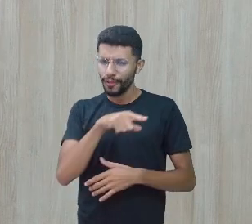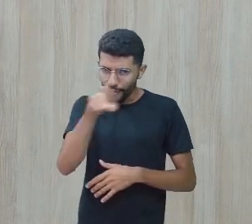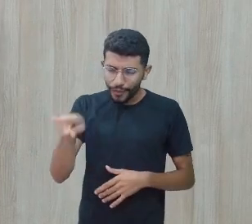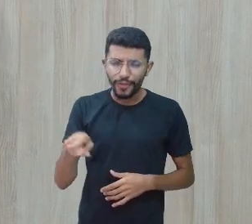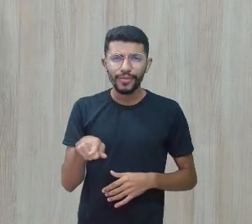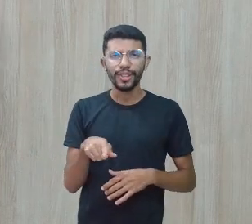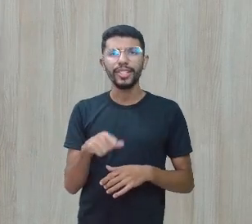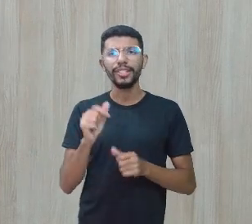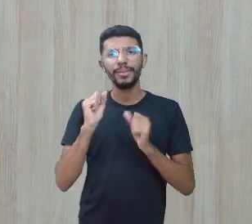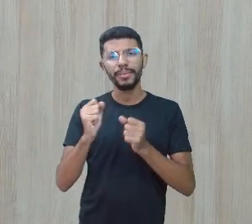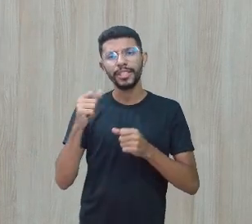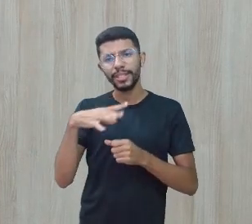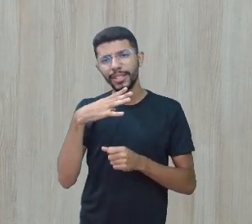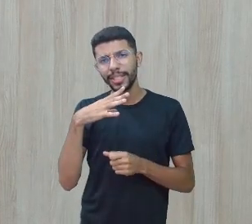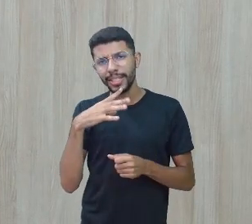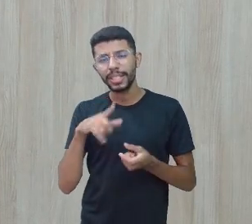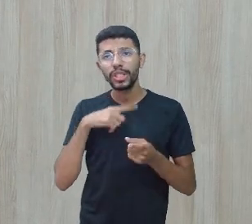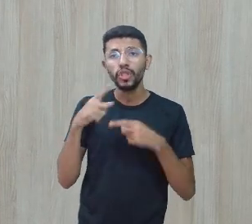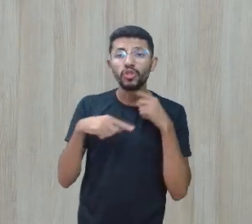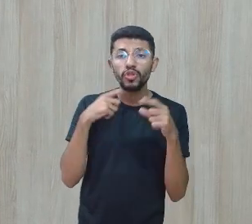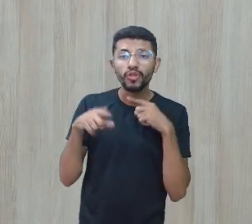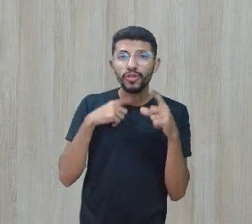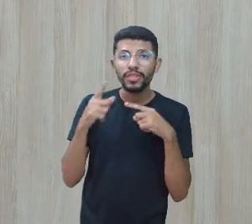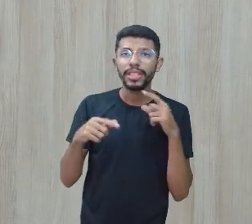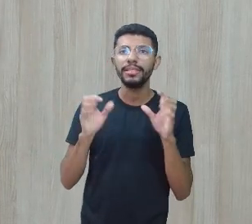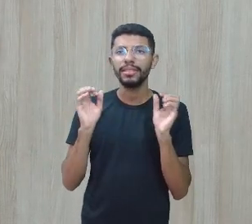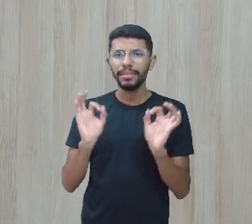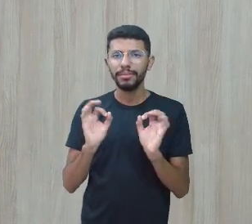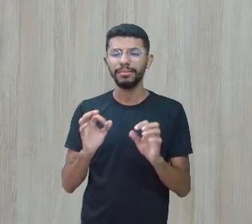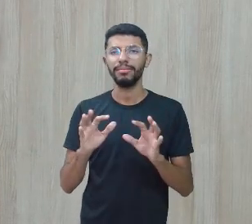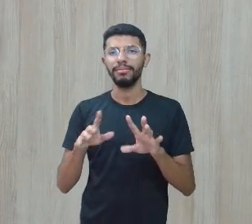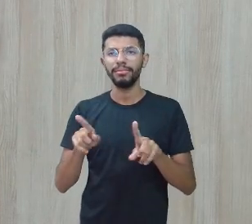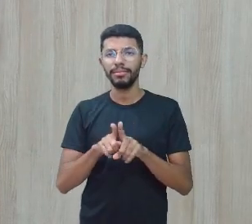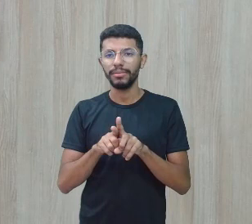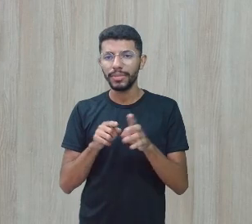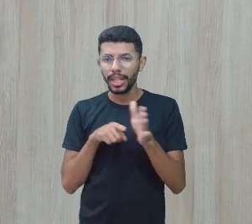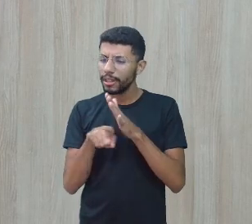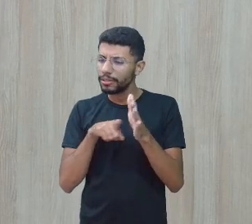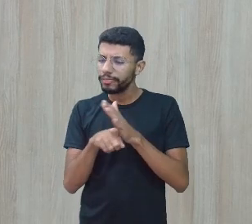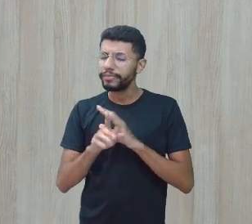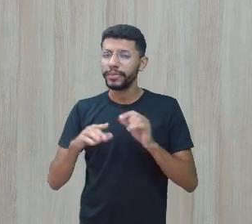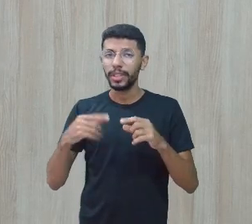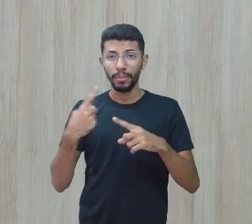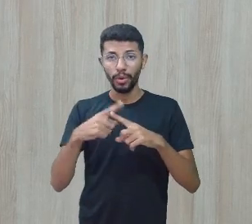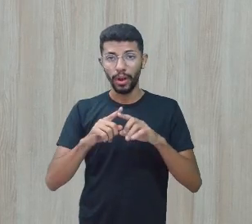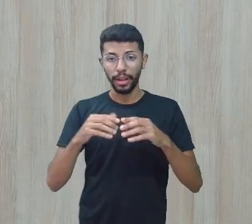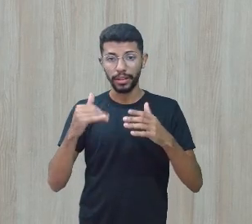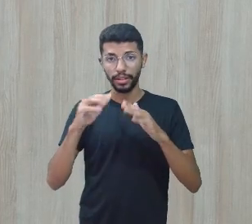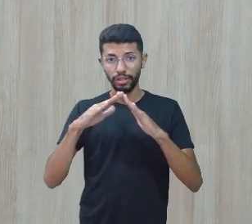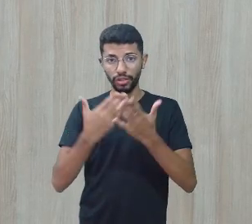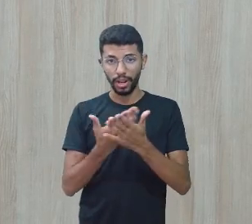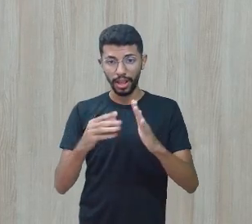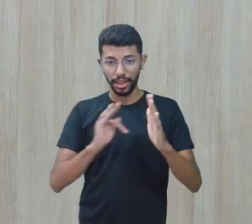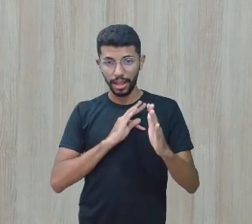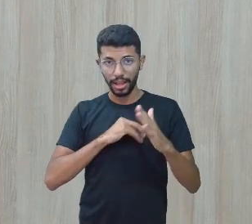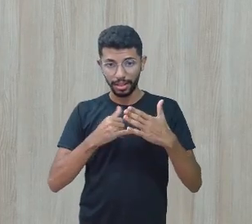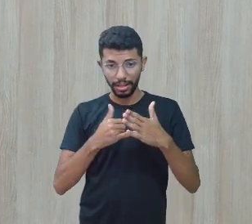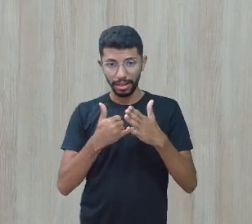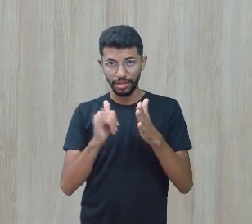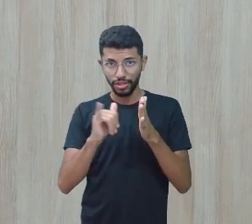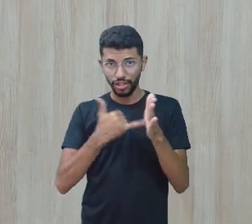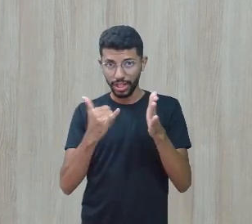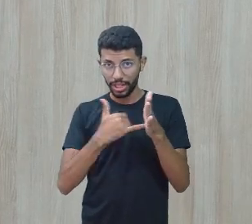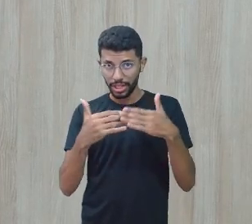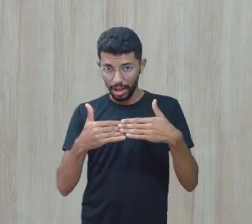conheçam esses cursos, tirem as dúvidas que vocês têm sobre esses cursos, para quando abrir a inscrição da ETE, que acontece provavelmente agora